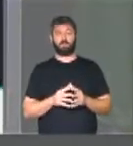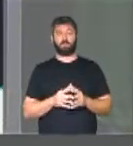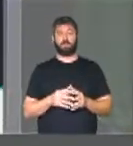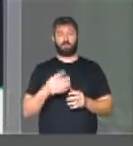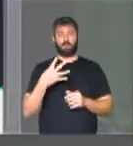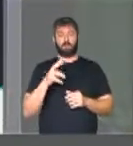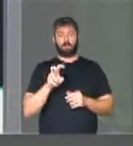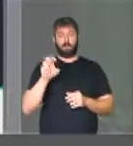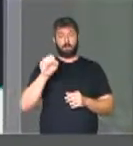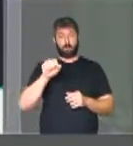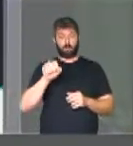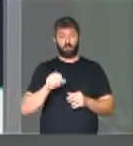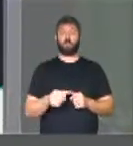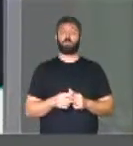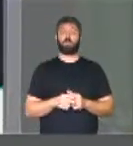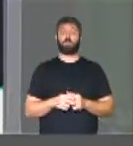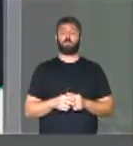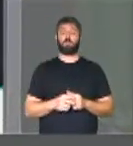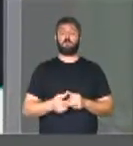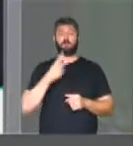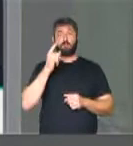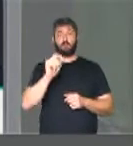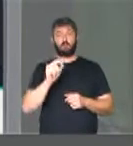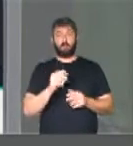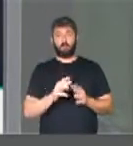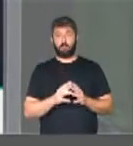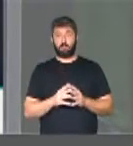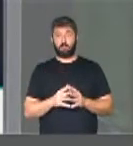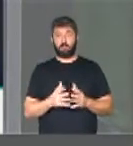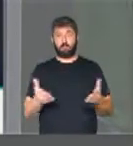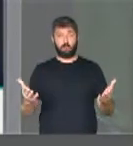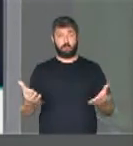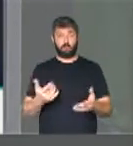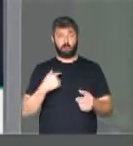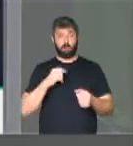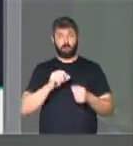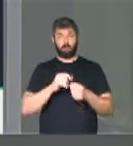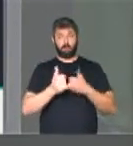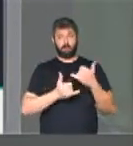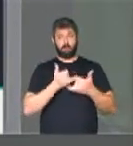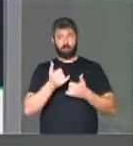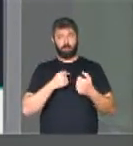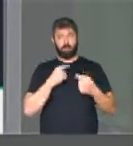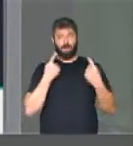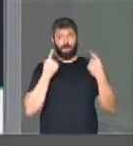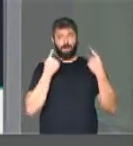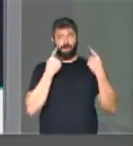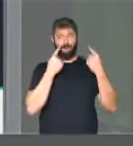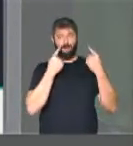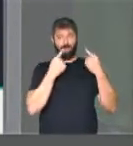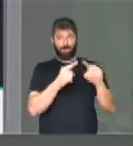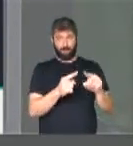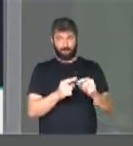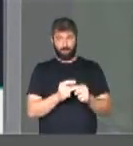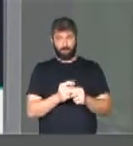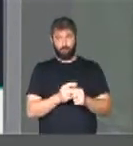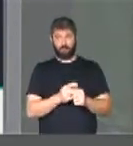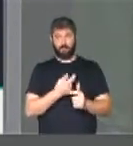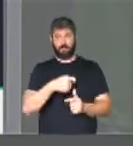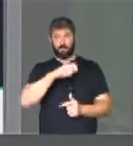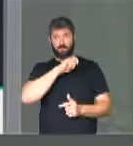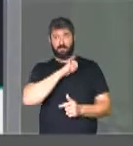esses 45 segundos, dizendo: fiz hoje uma brincadeira, me tomei a liberdade com